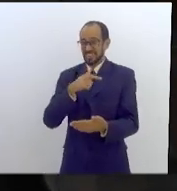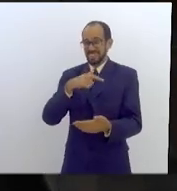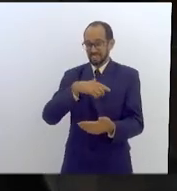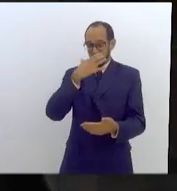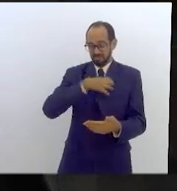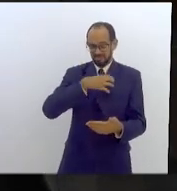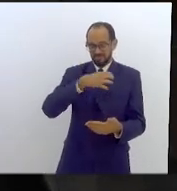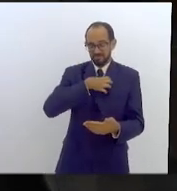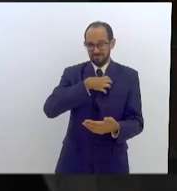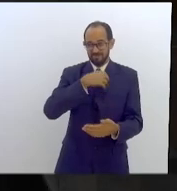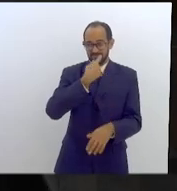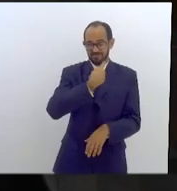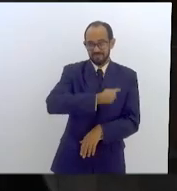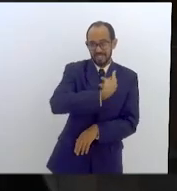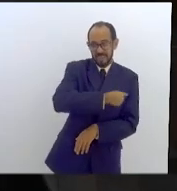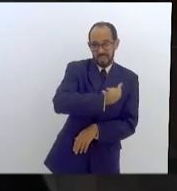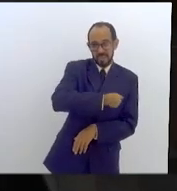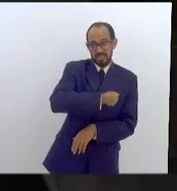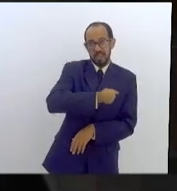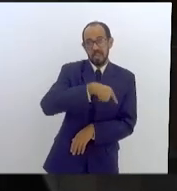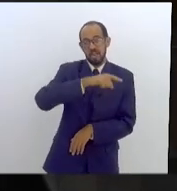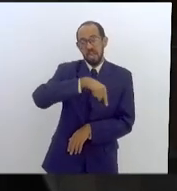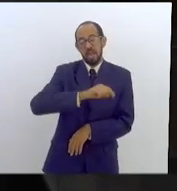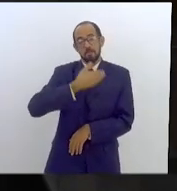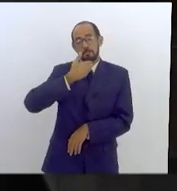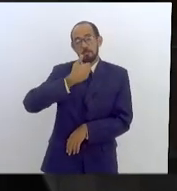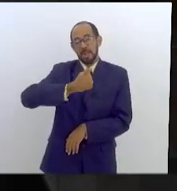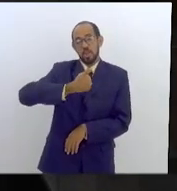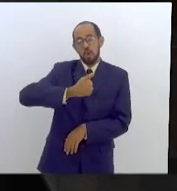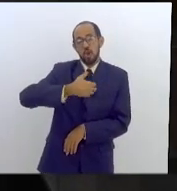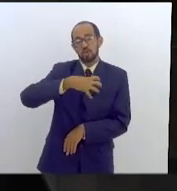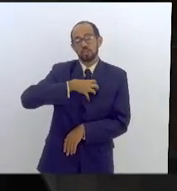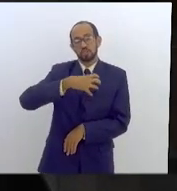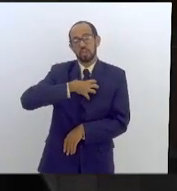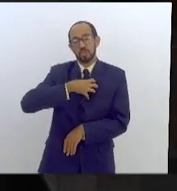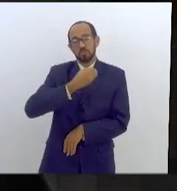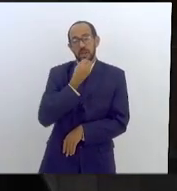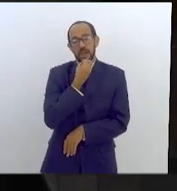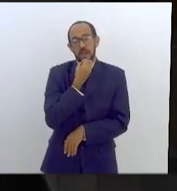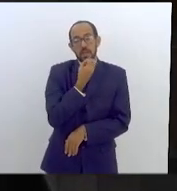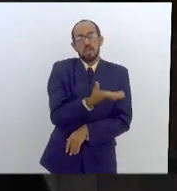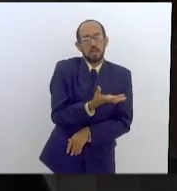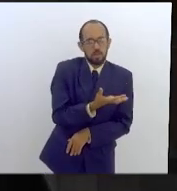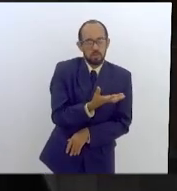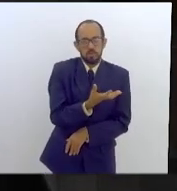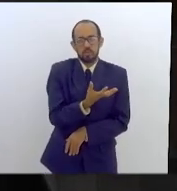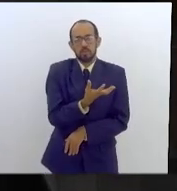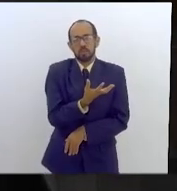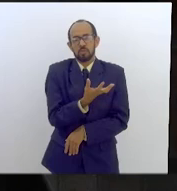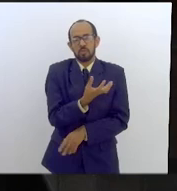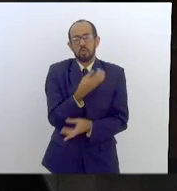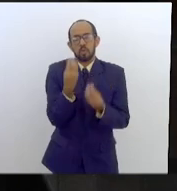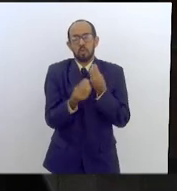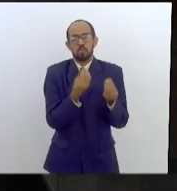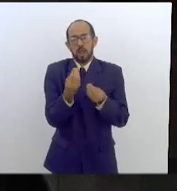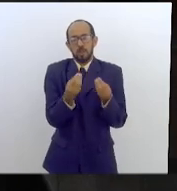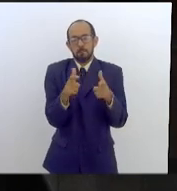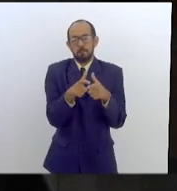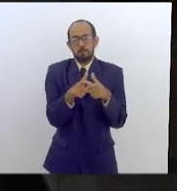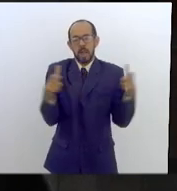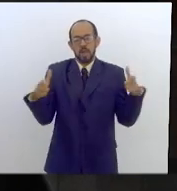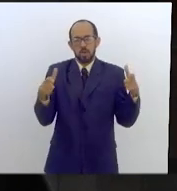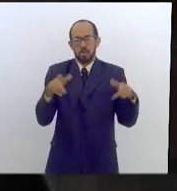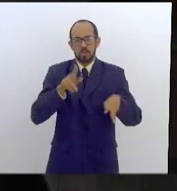seja a melhor forma de expressar como que a grande maioria da população